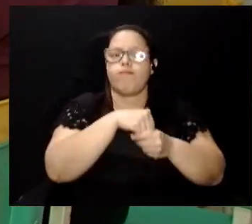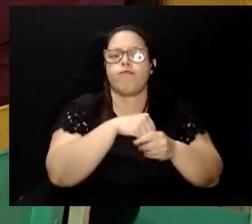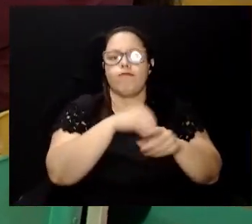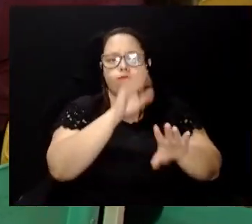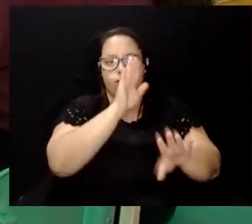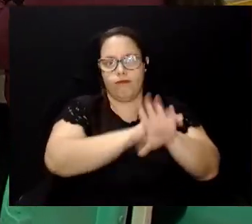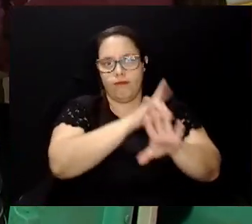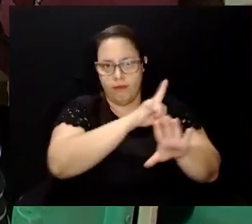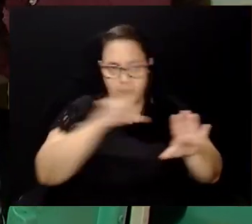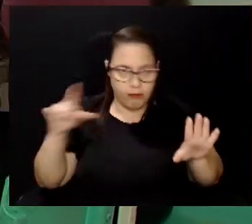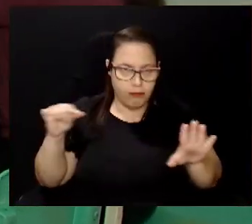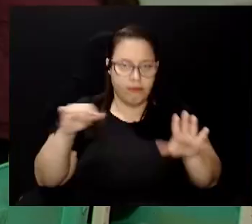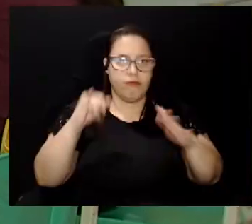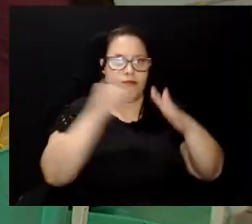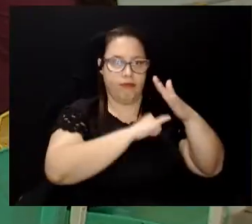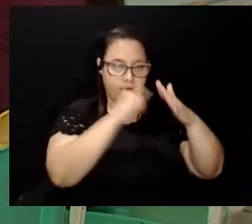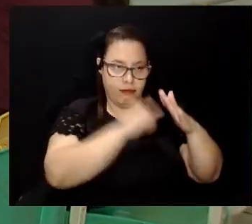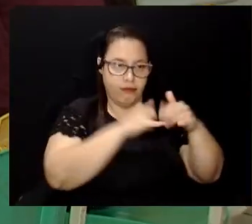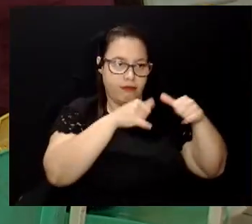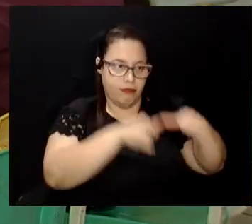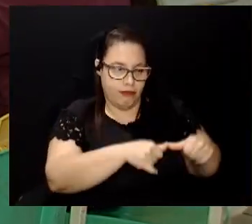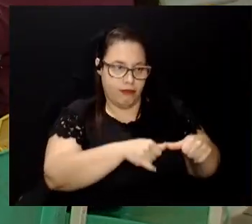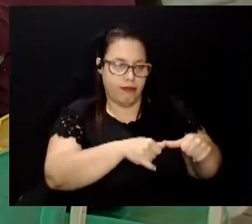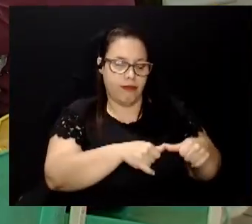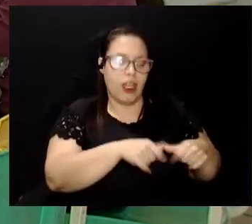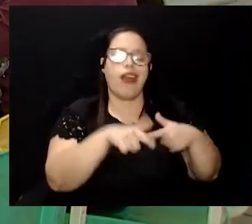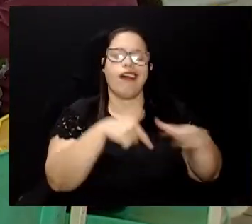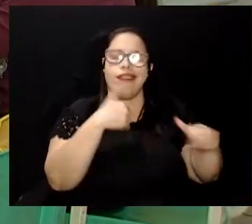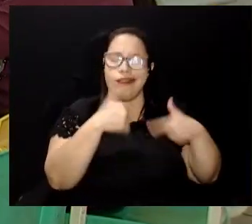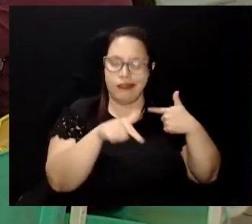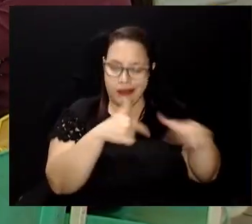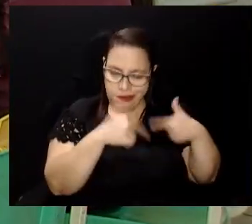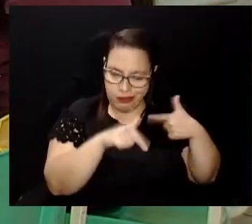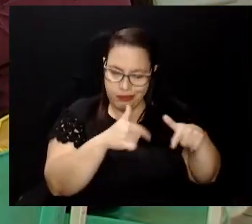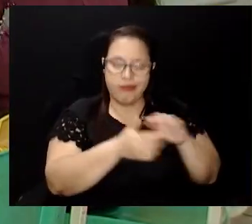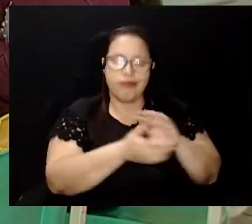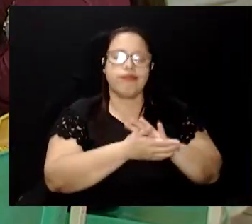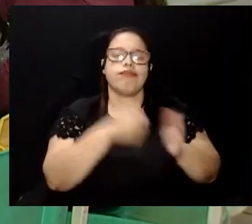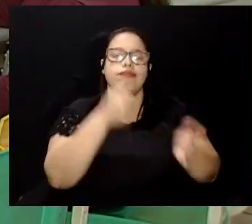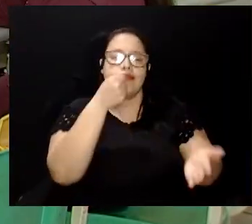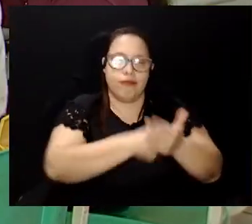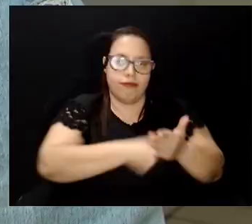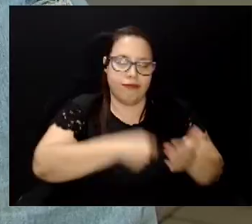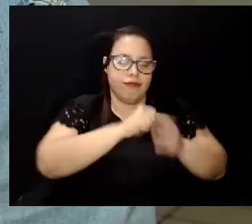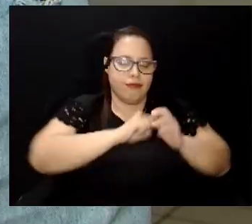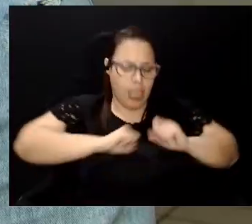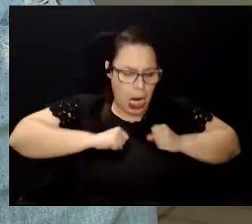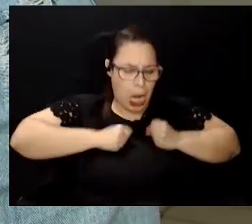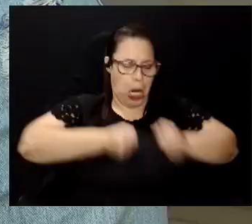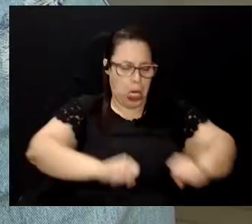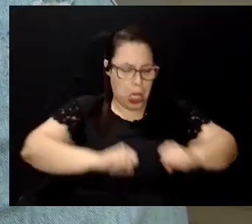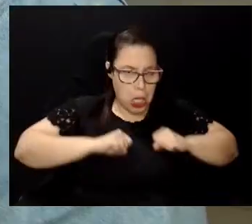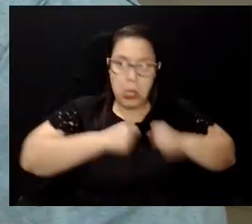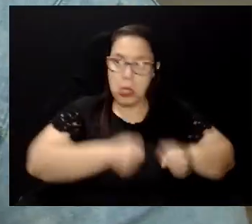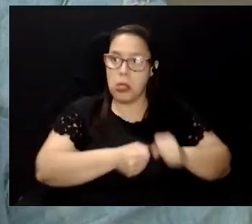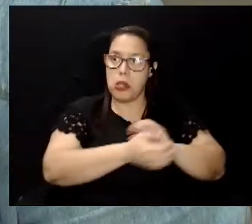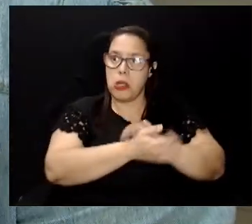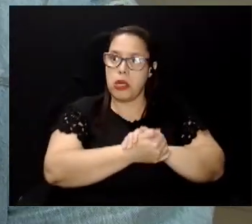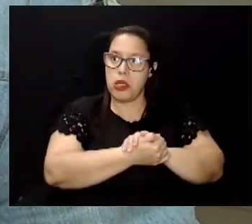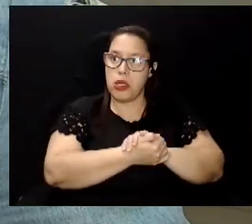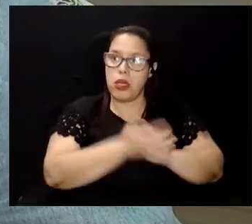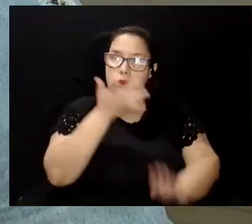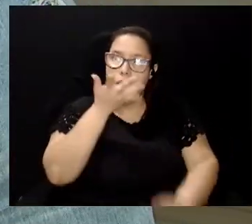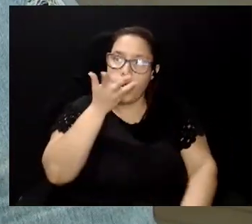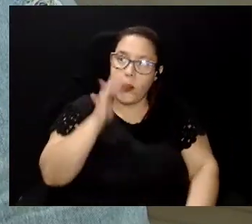e fora da instituição. Então, é um trabalho que exige dedicação, esforço, e